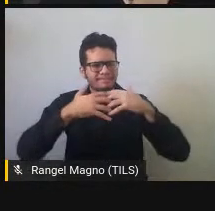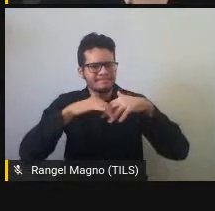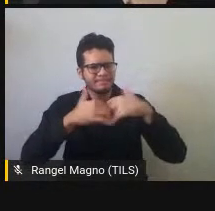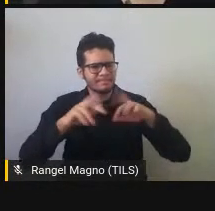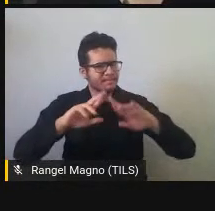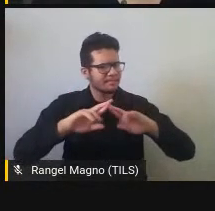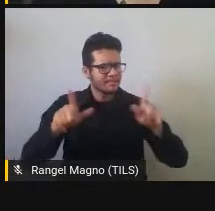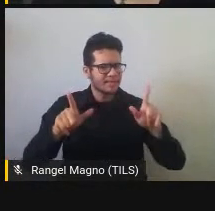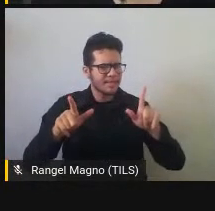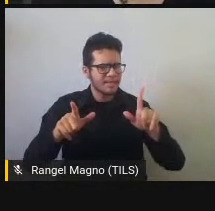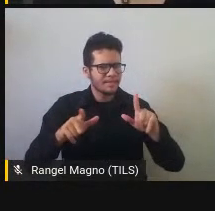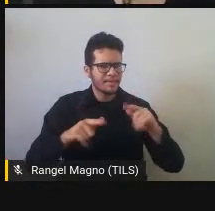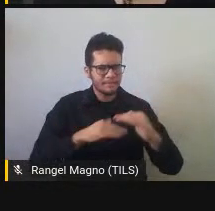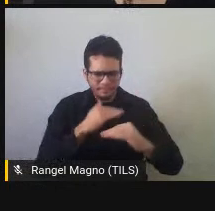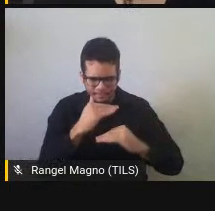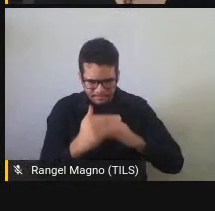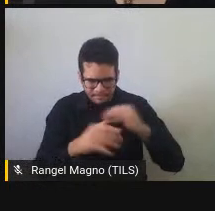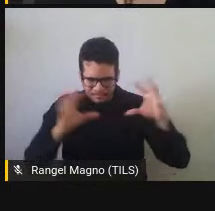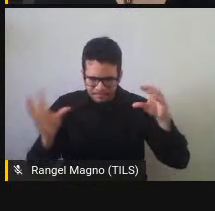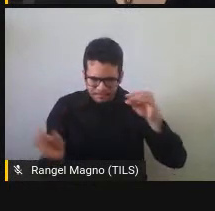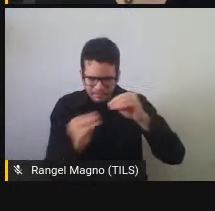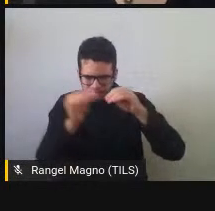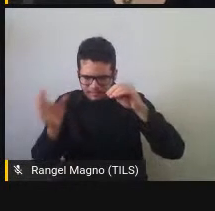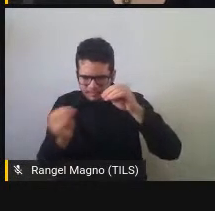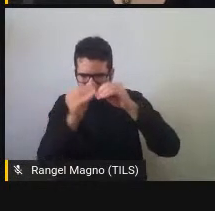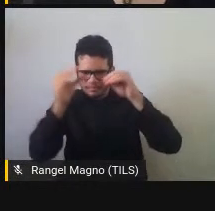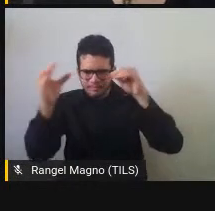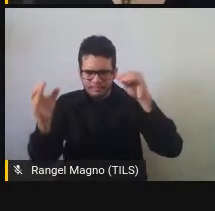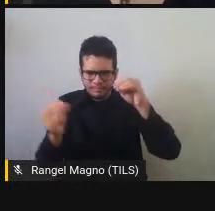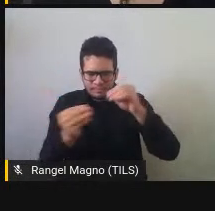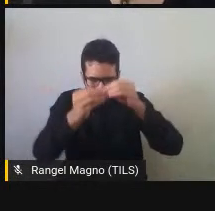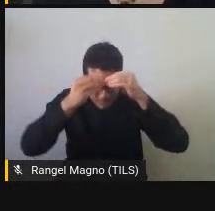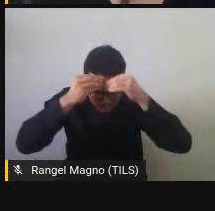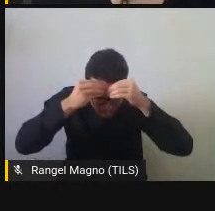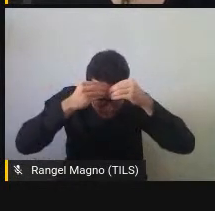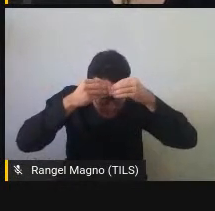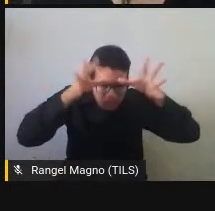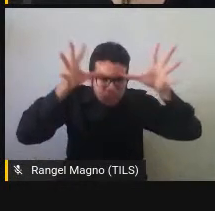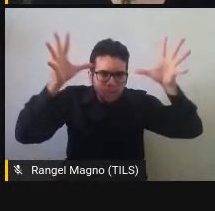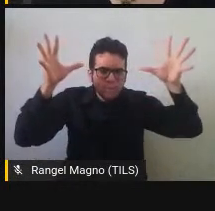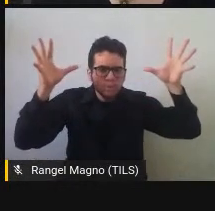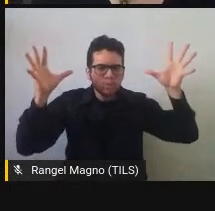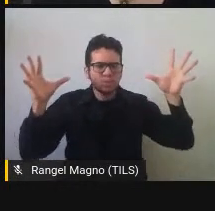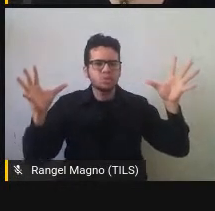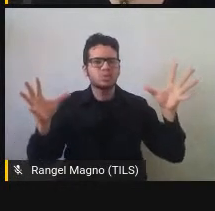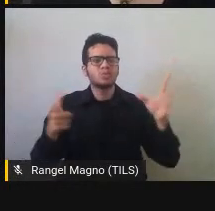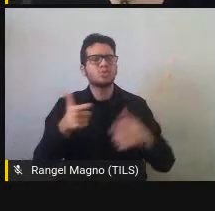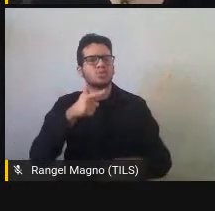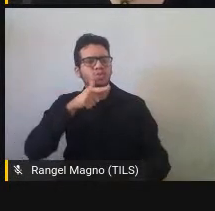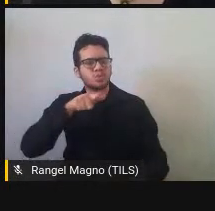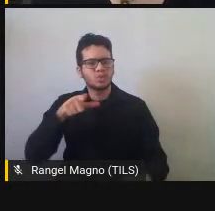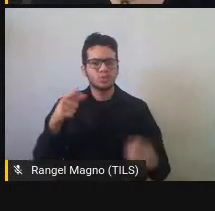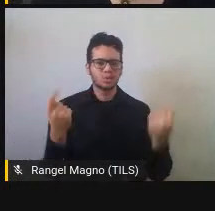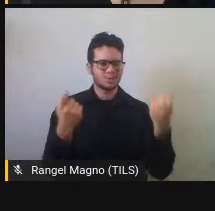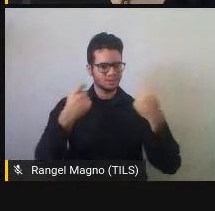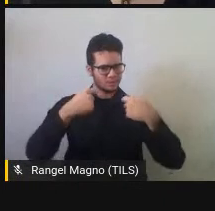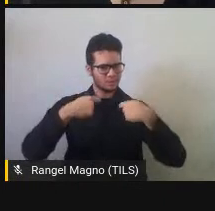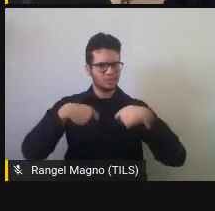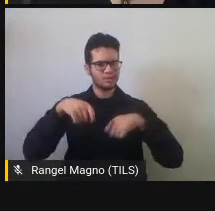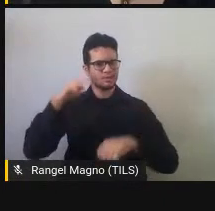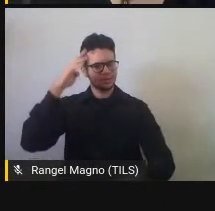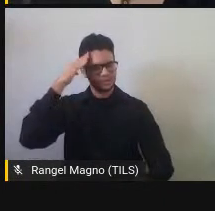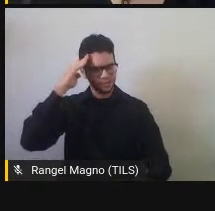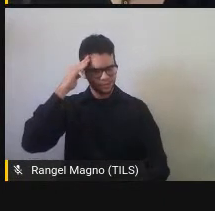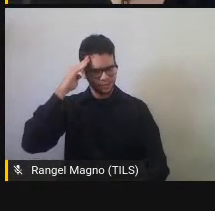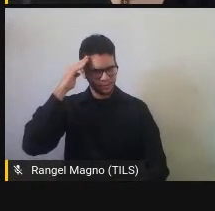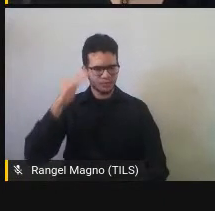o que se recolhe dessa fala do Saussure no entanto como se vê no próprio memoir e na leitura que se faz dele esse